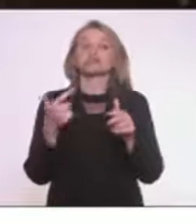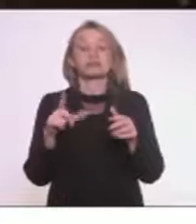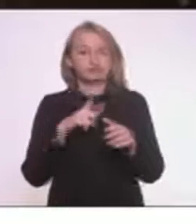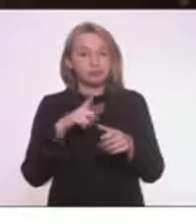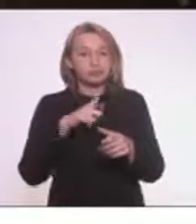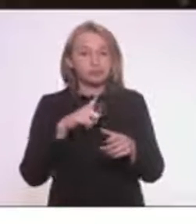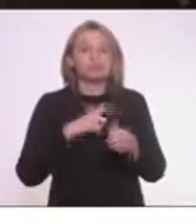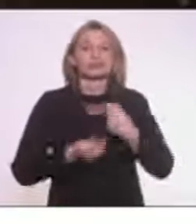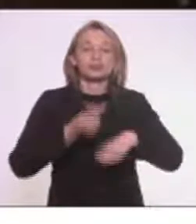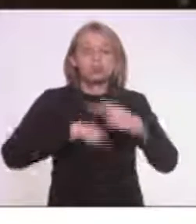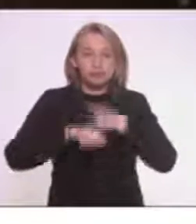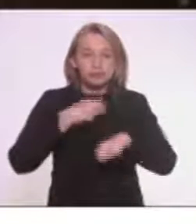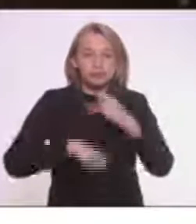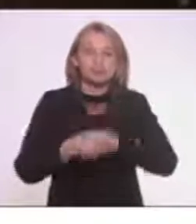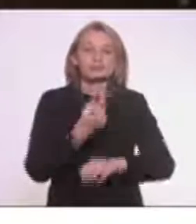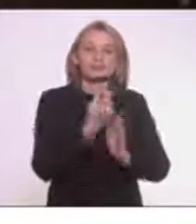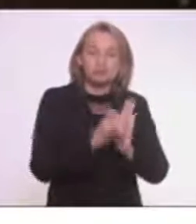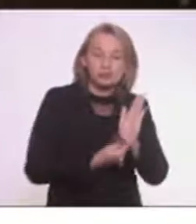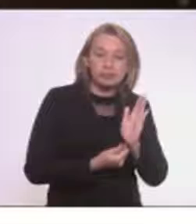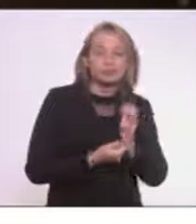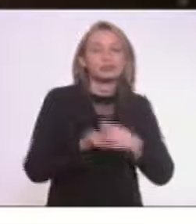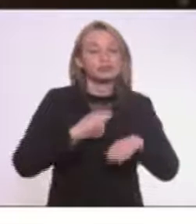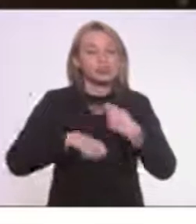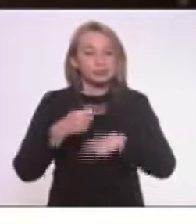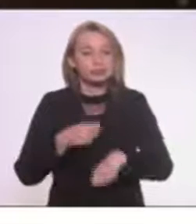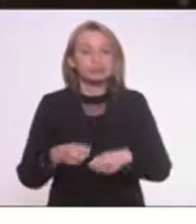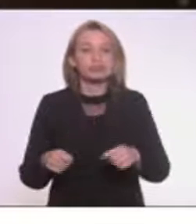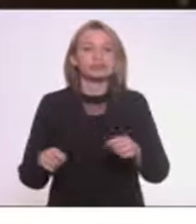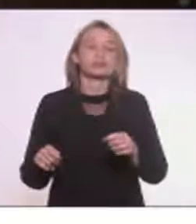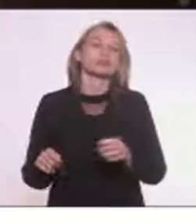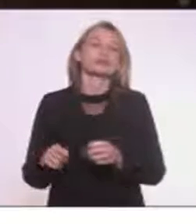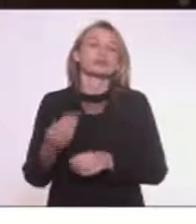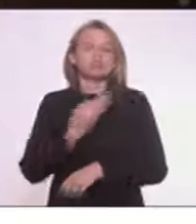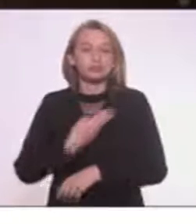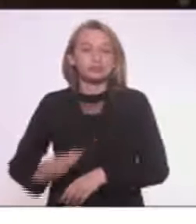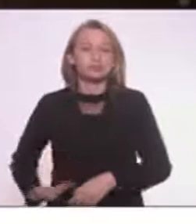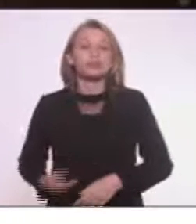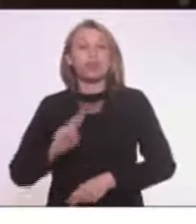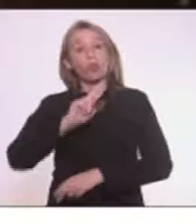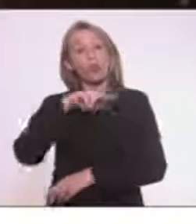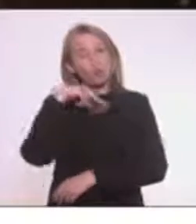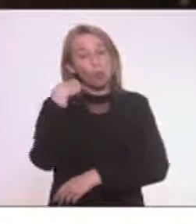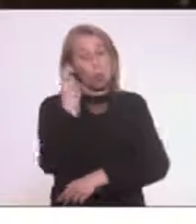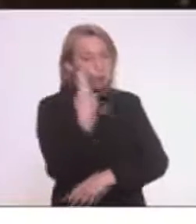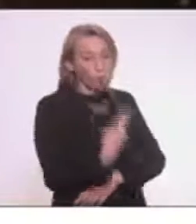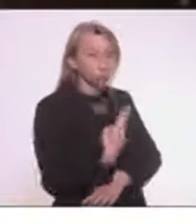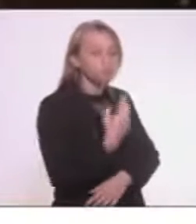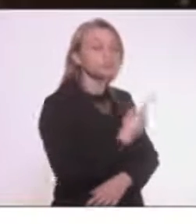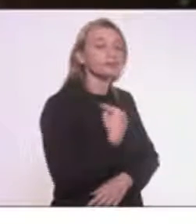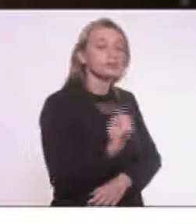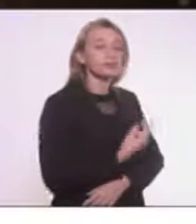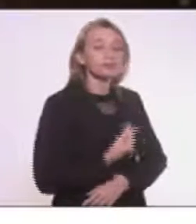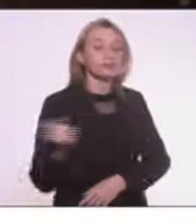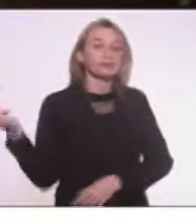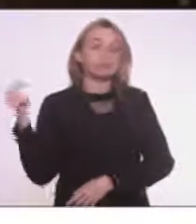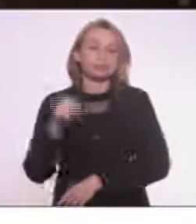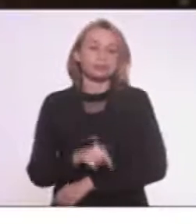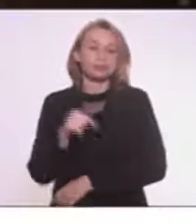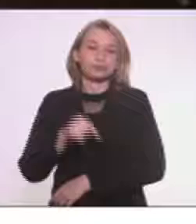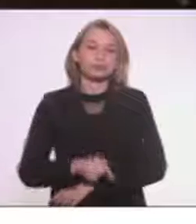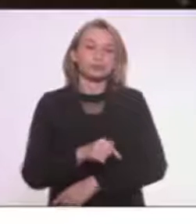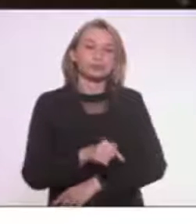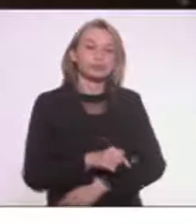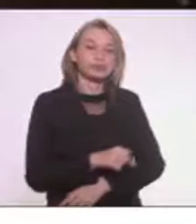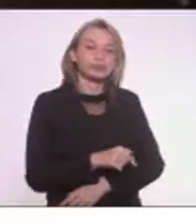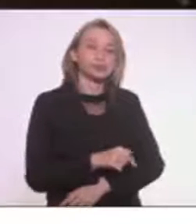administrativo, financeiro e orçamentário para o governo, ou nós vamos sair daqui com a